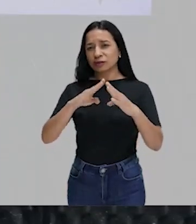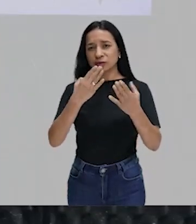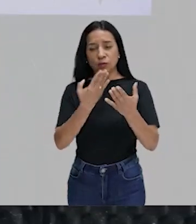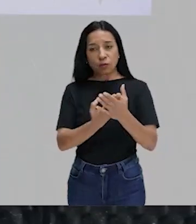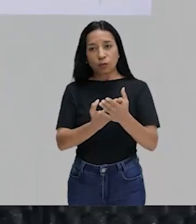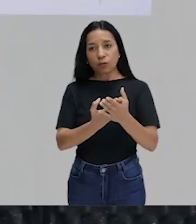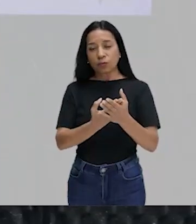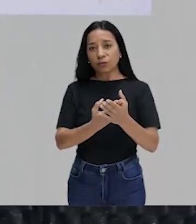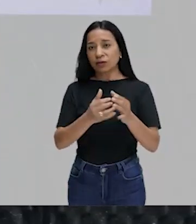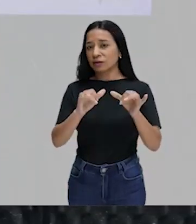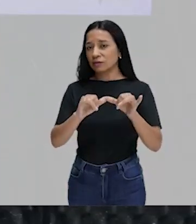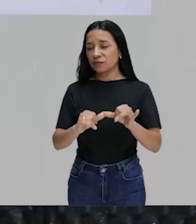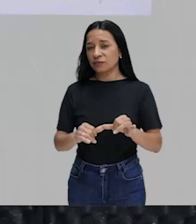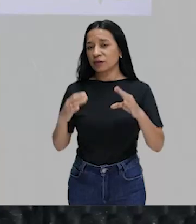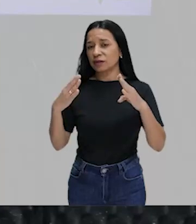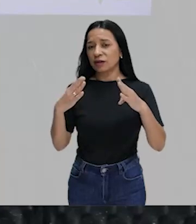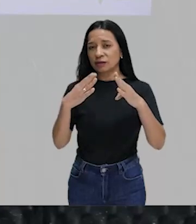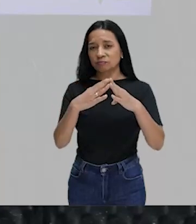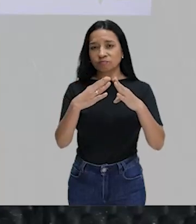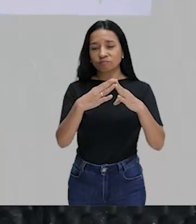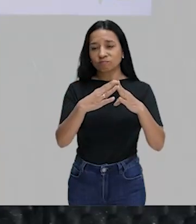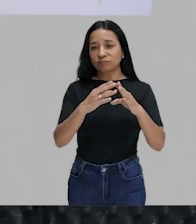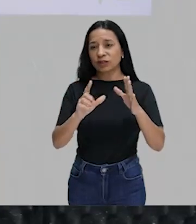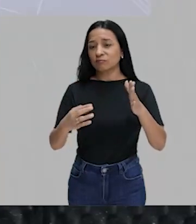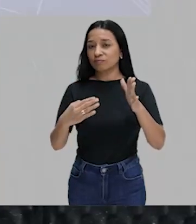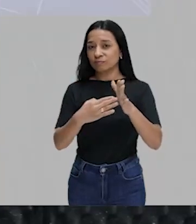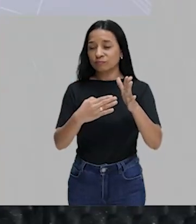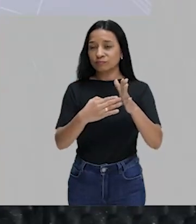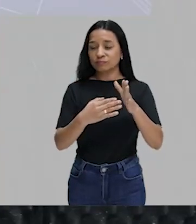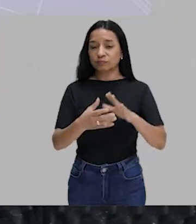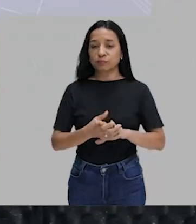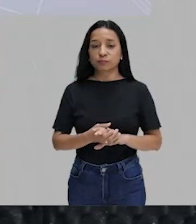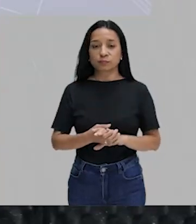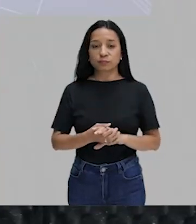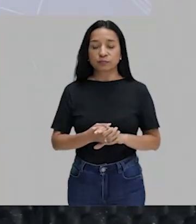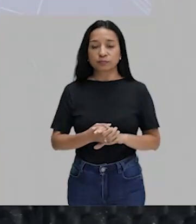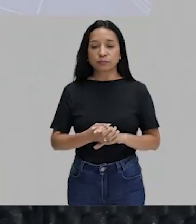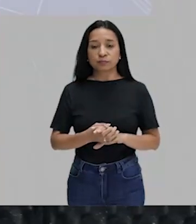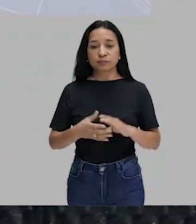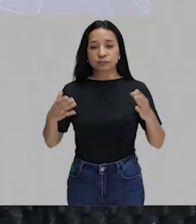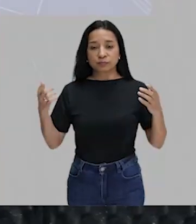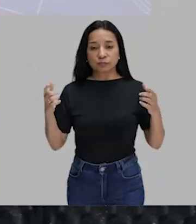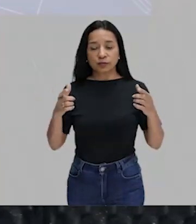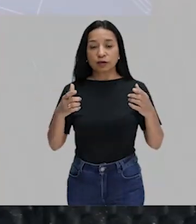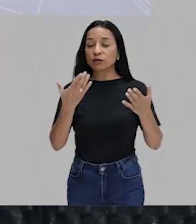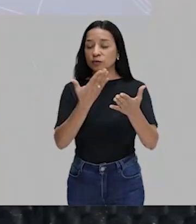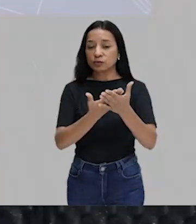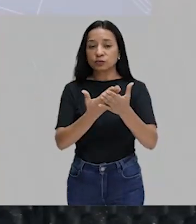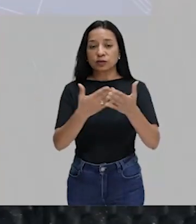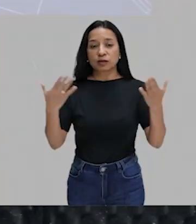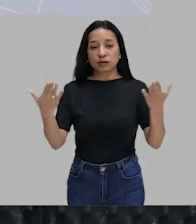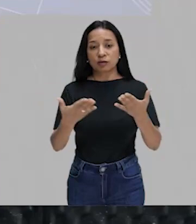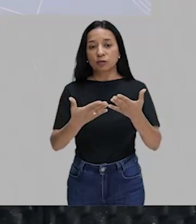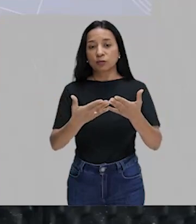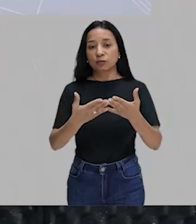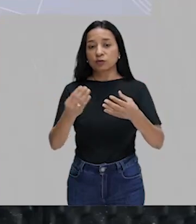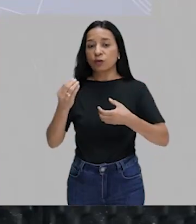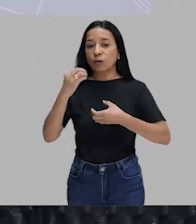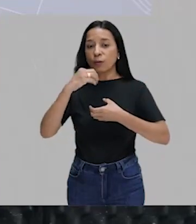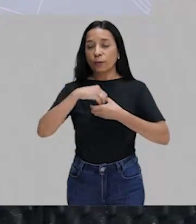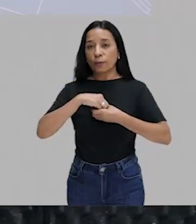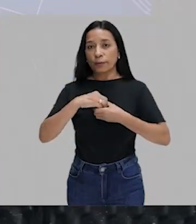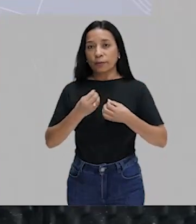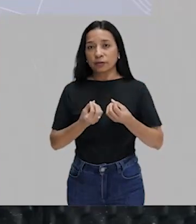categorizada, muito engessada, muito limitada. Então, vamos trabalhar o parnasianismo aqui no Brasil, o